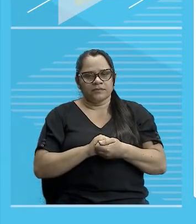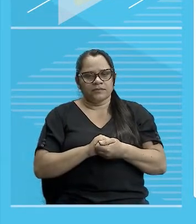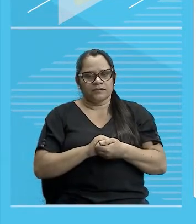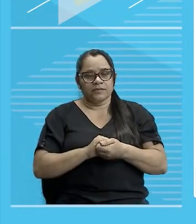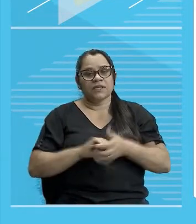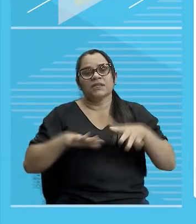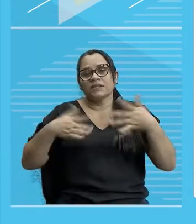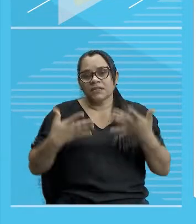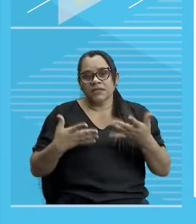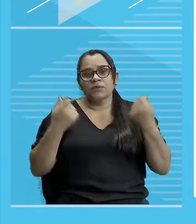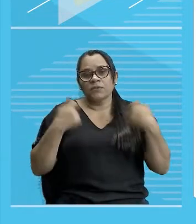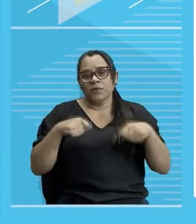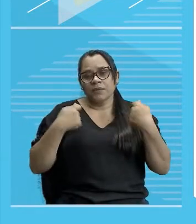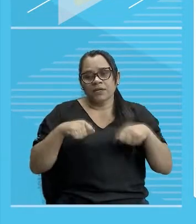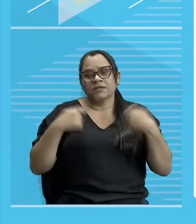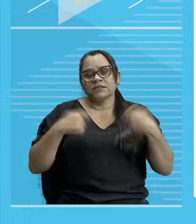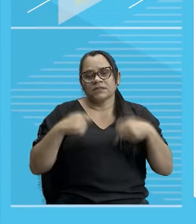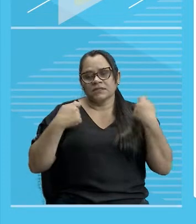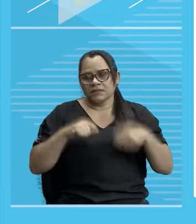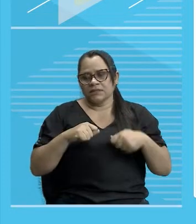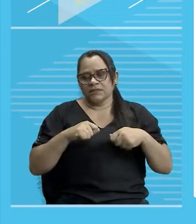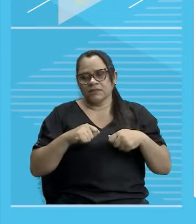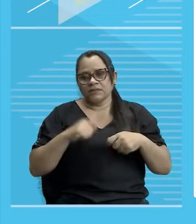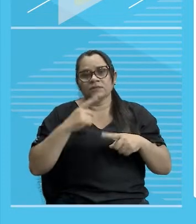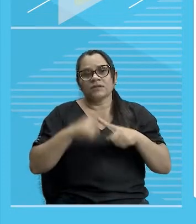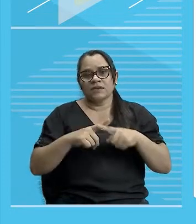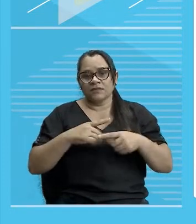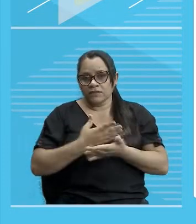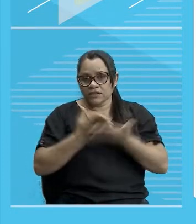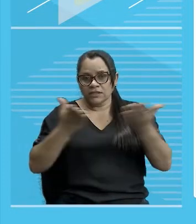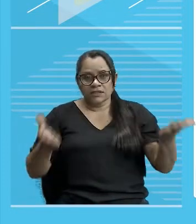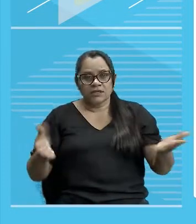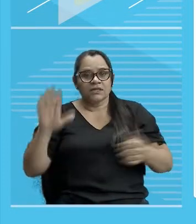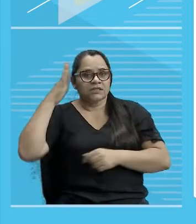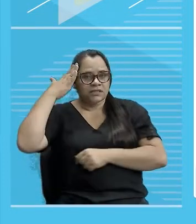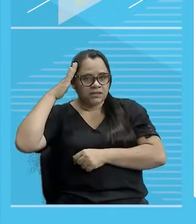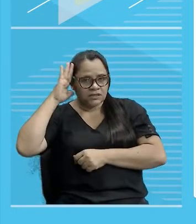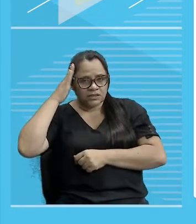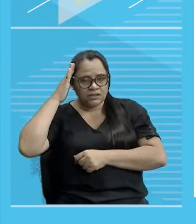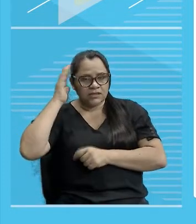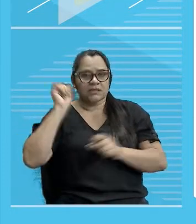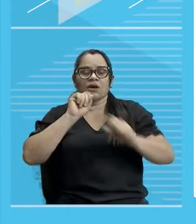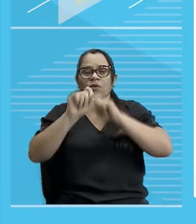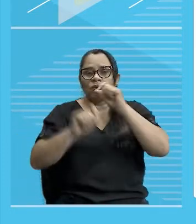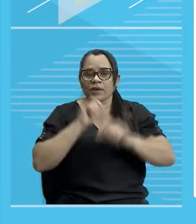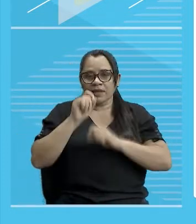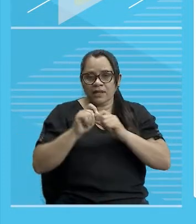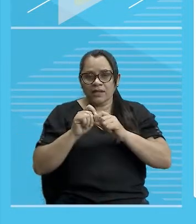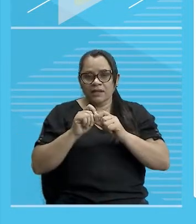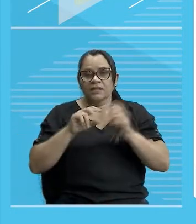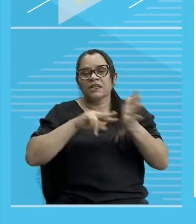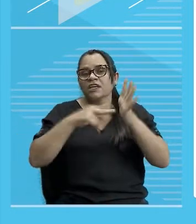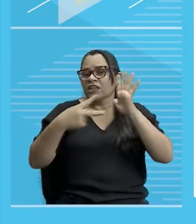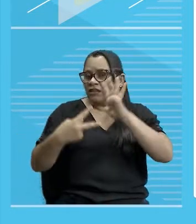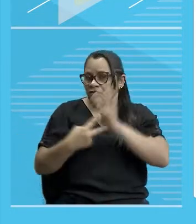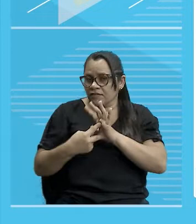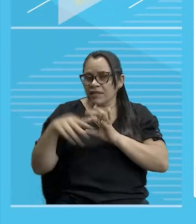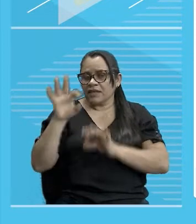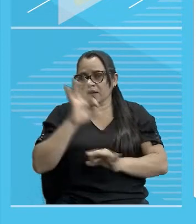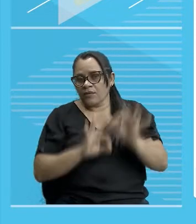eu preciso que vocês entendam O que é um planejamento